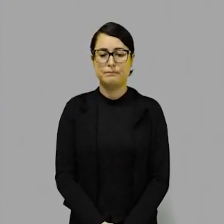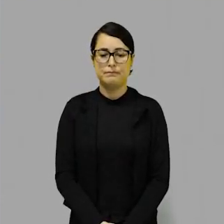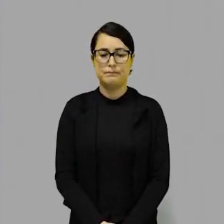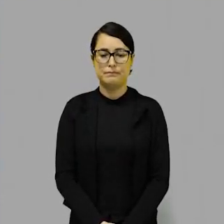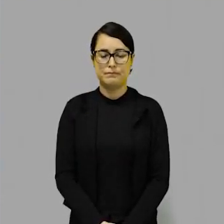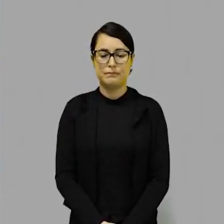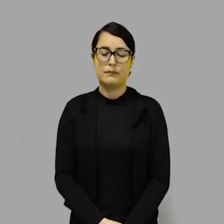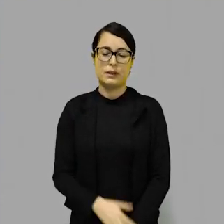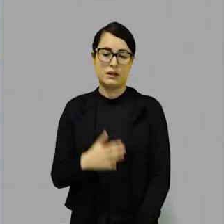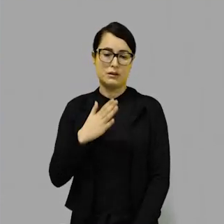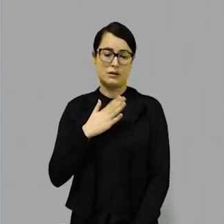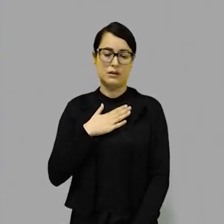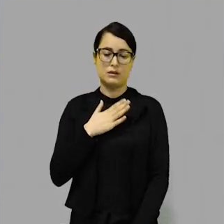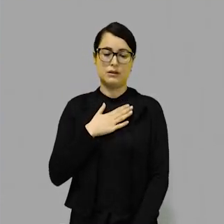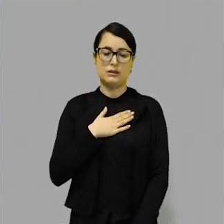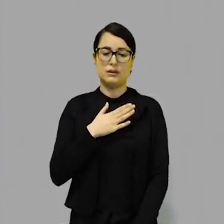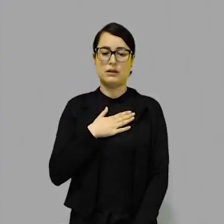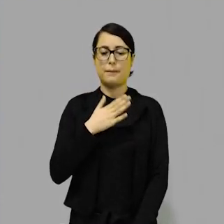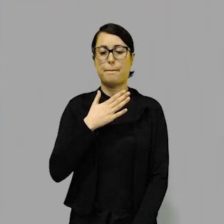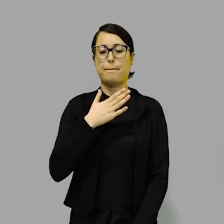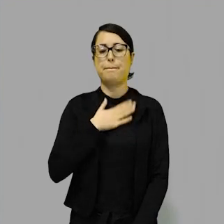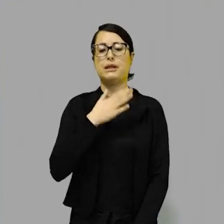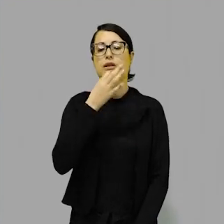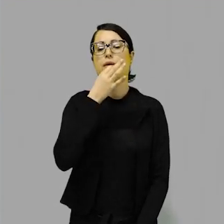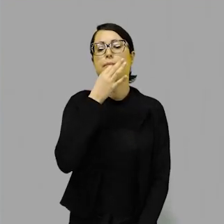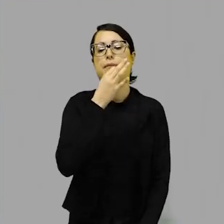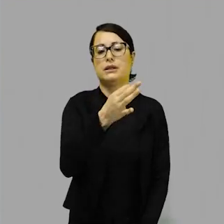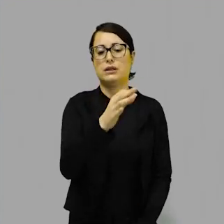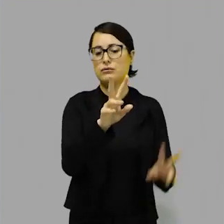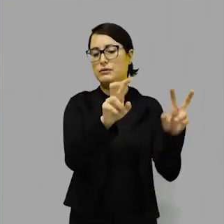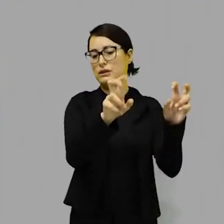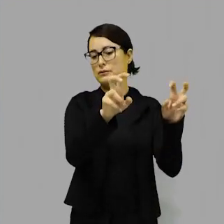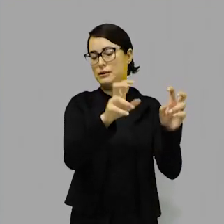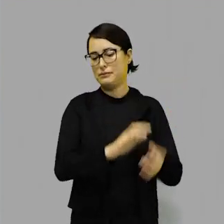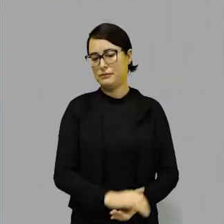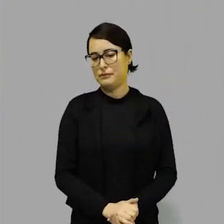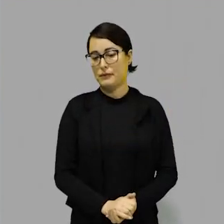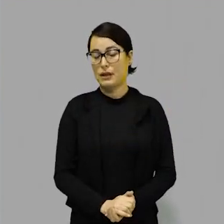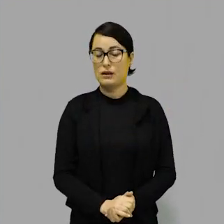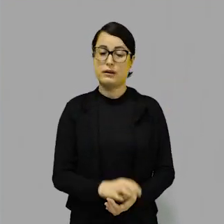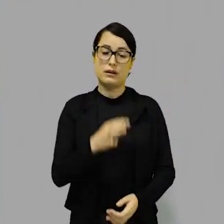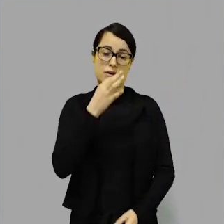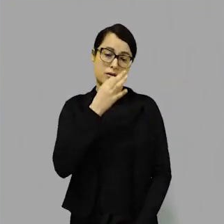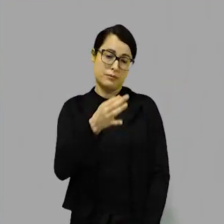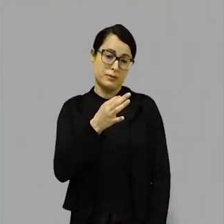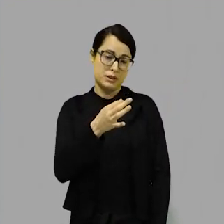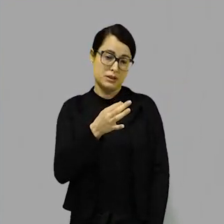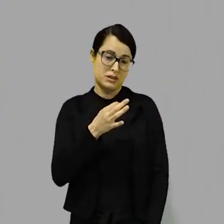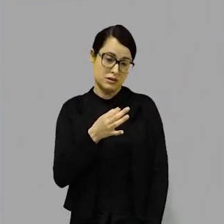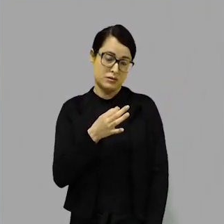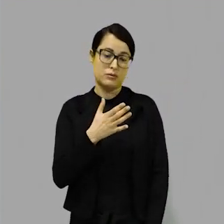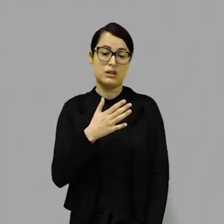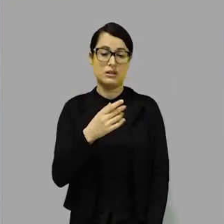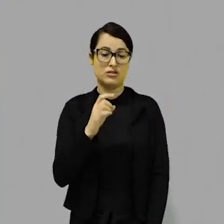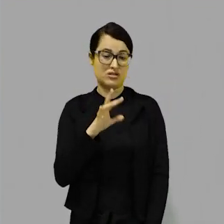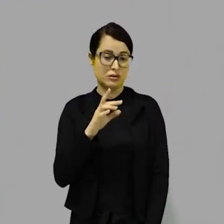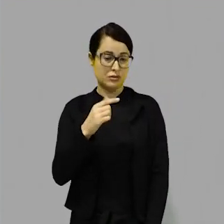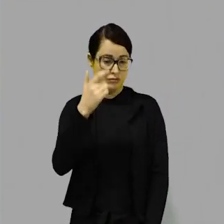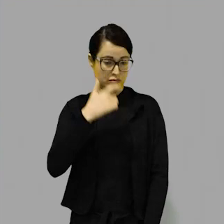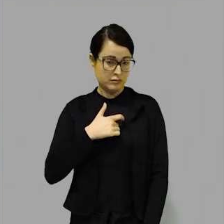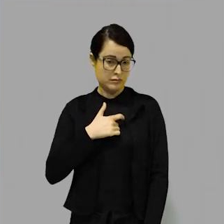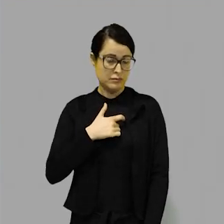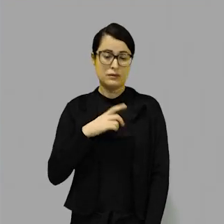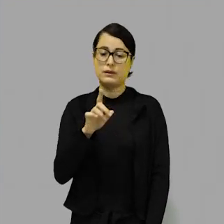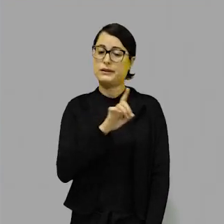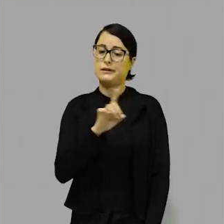tem a nossa opinião, fala assim, ó, isso é a minha opinião sobre o assunto. Só que essa opinião, ela não é só tua. Porque